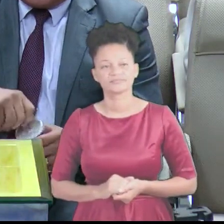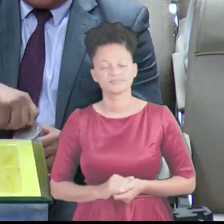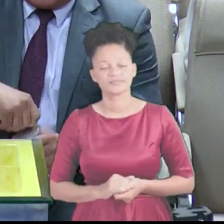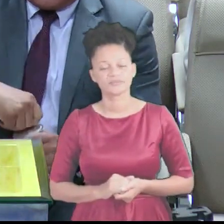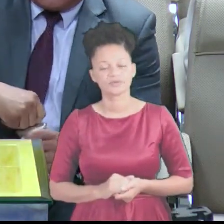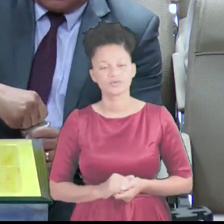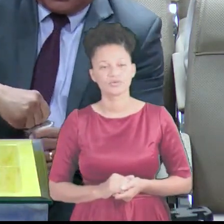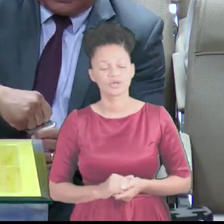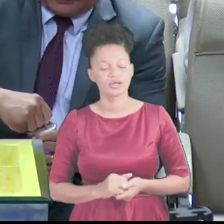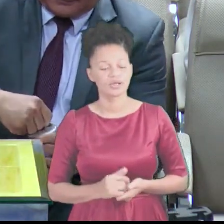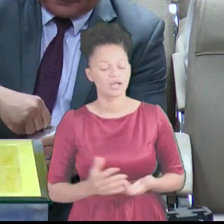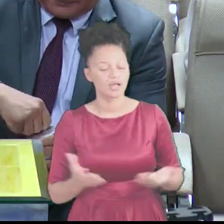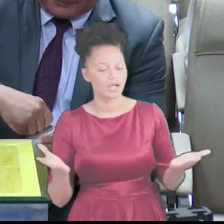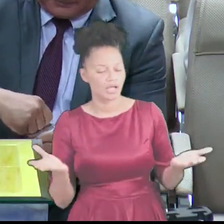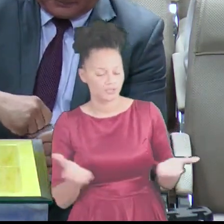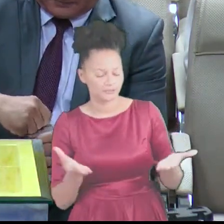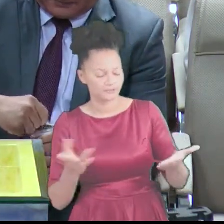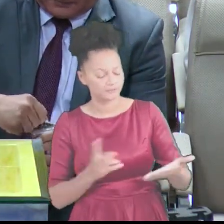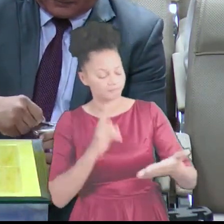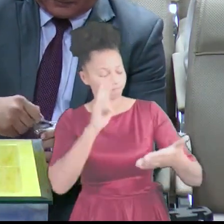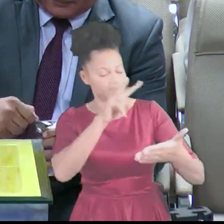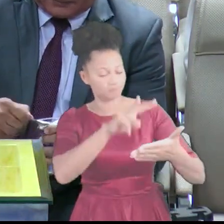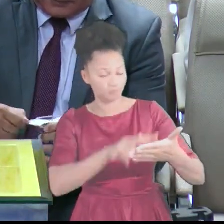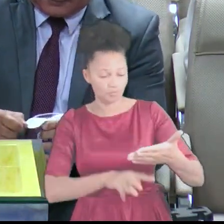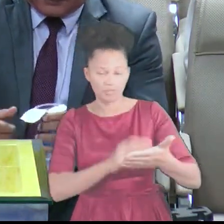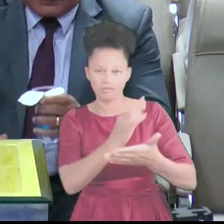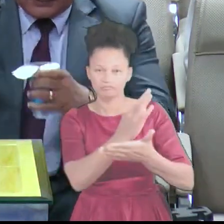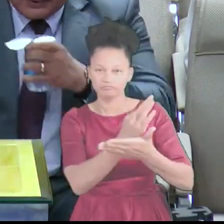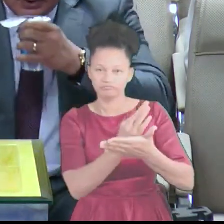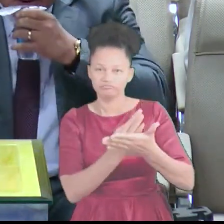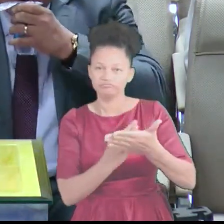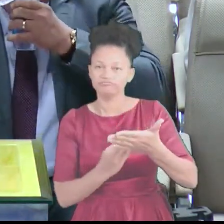nós estamos diante de um texto sagrado,